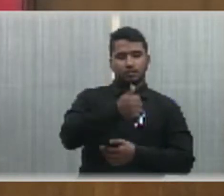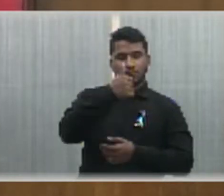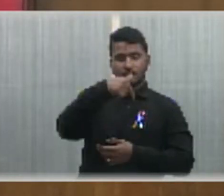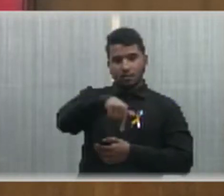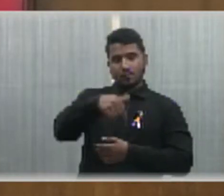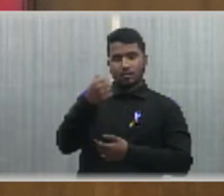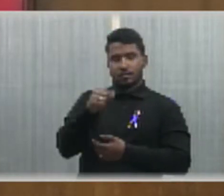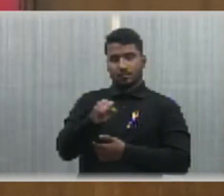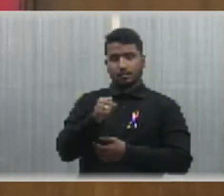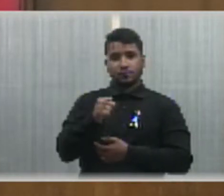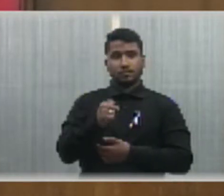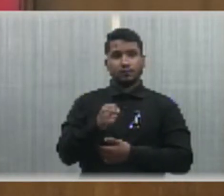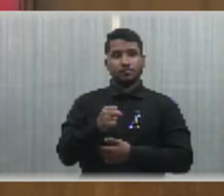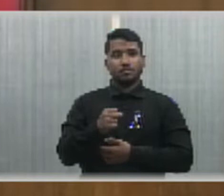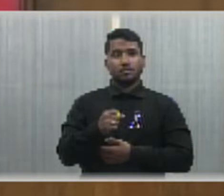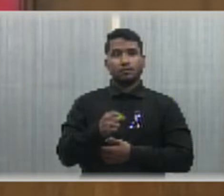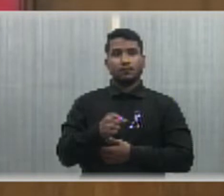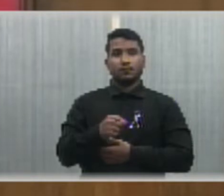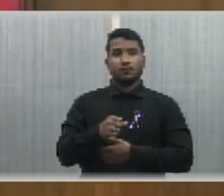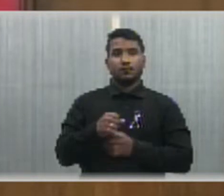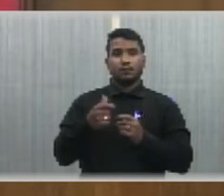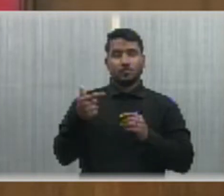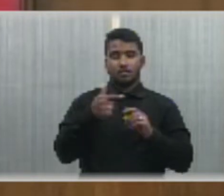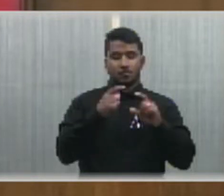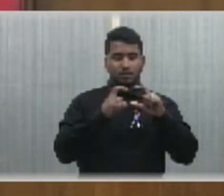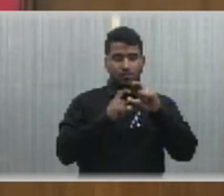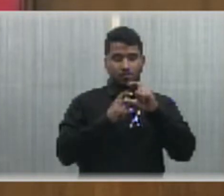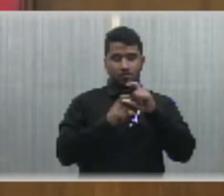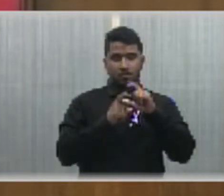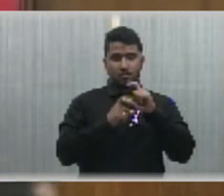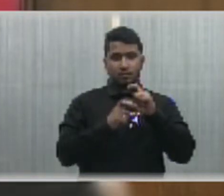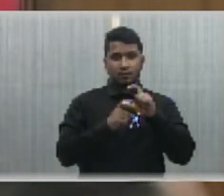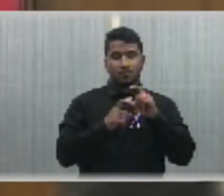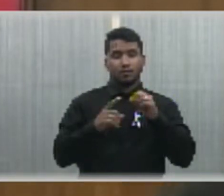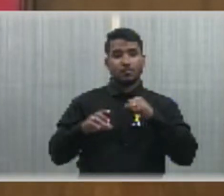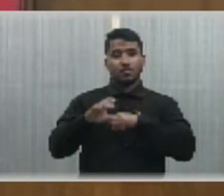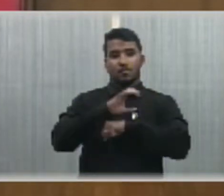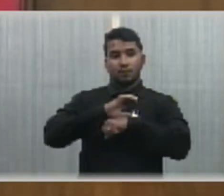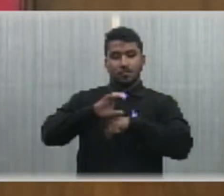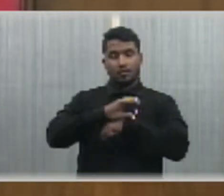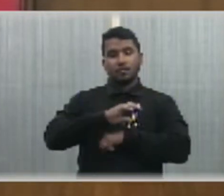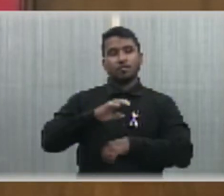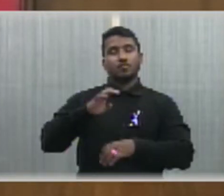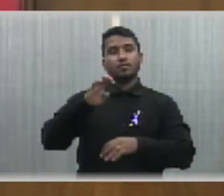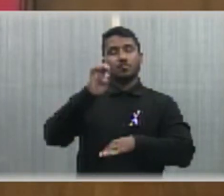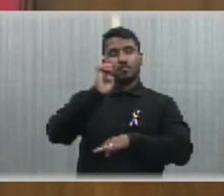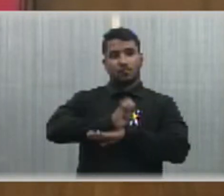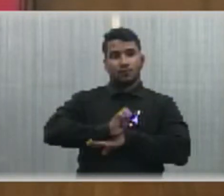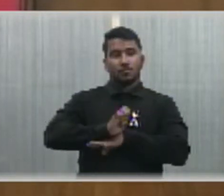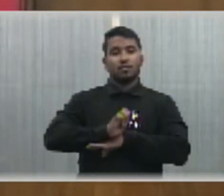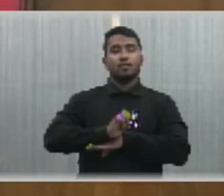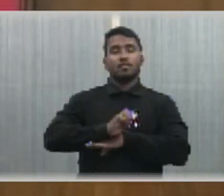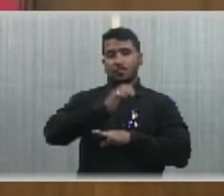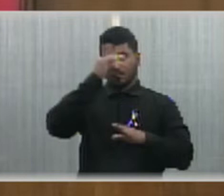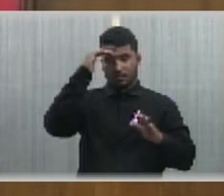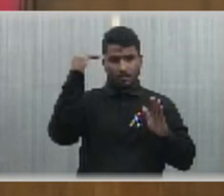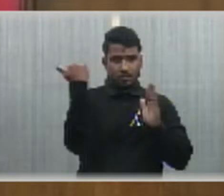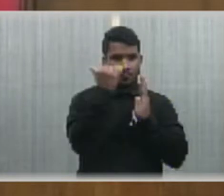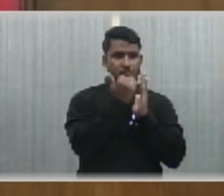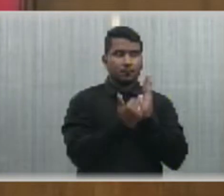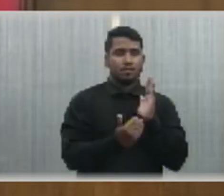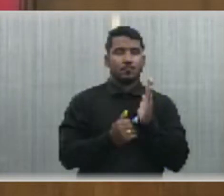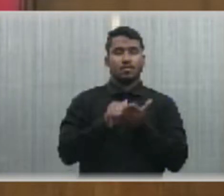178, segundo inciso 2º da Constituição Estadual, e em cumprimento